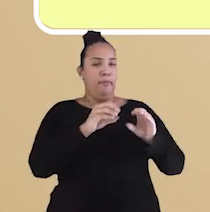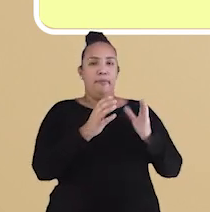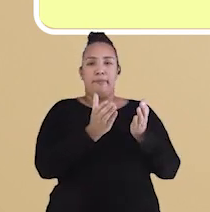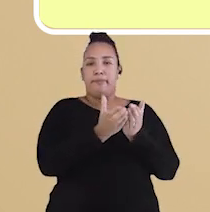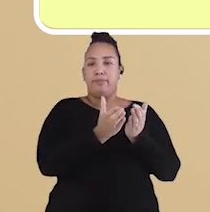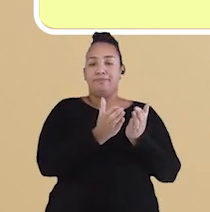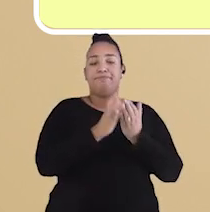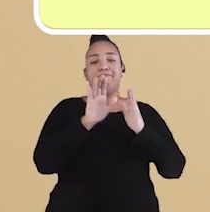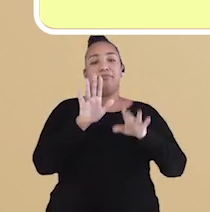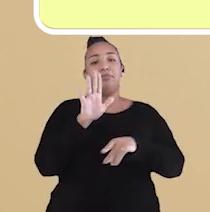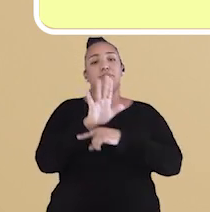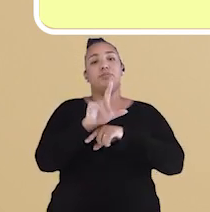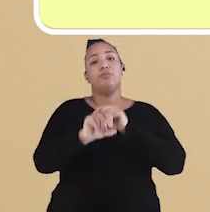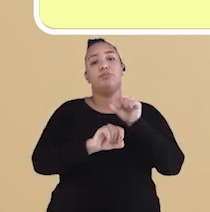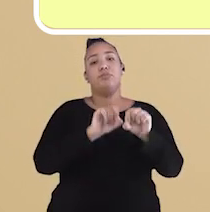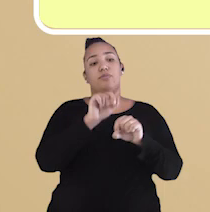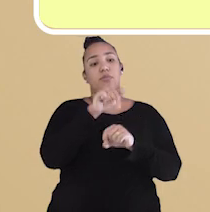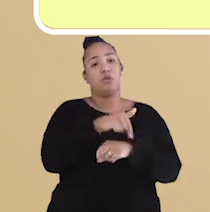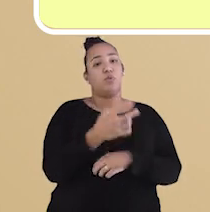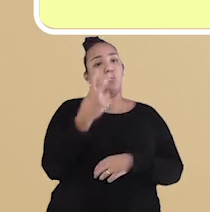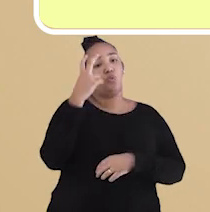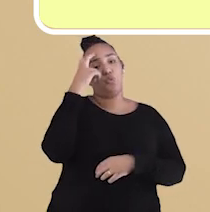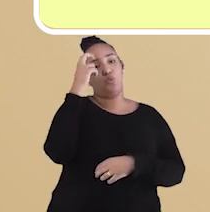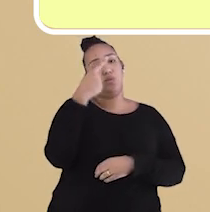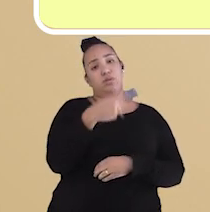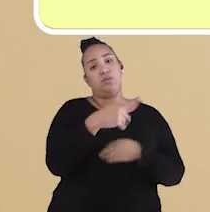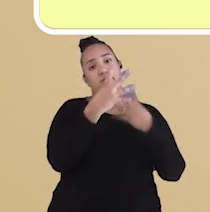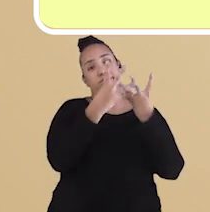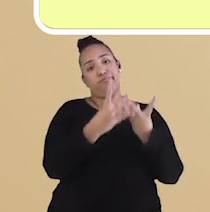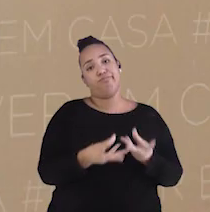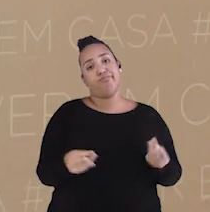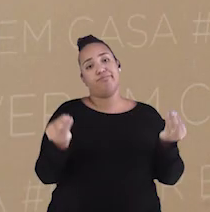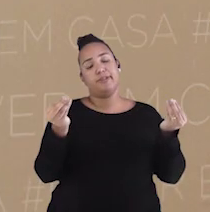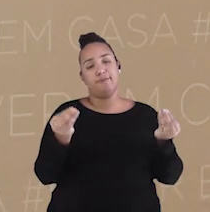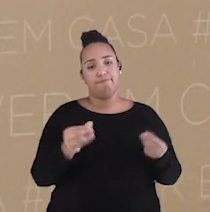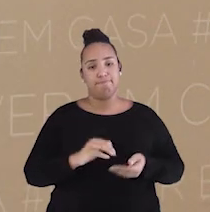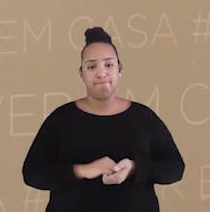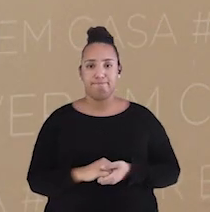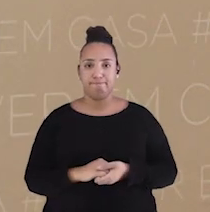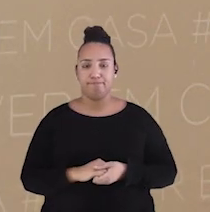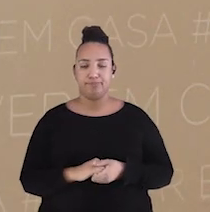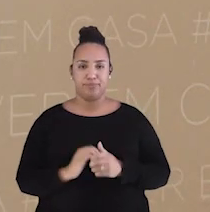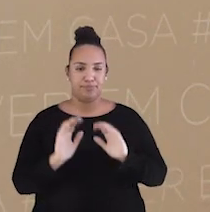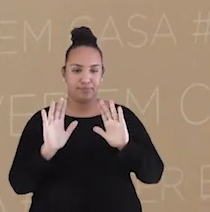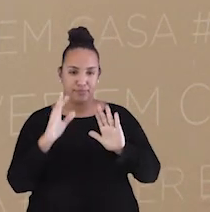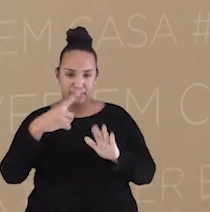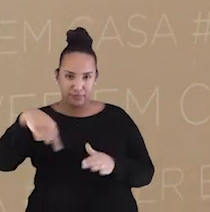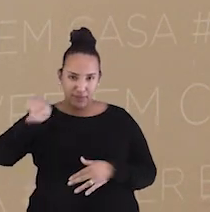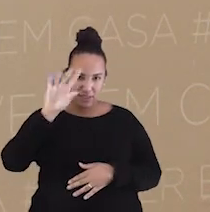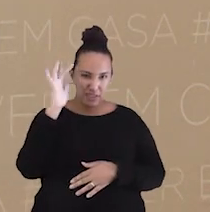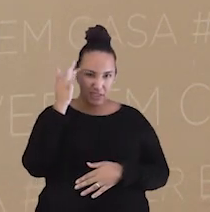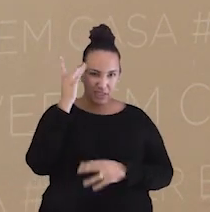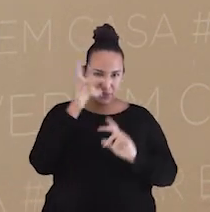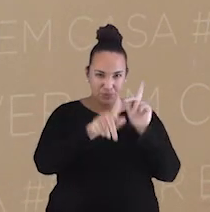estava colaborando para o esquecimento de suas tradições. Mas se vocês acham que os povos